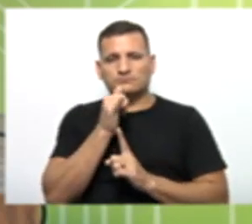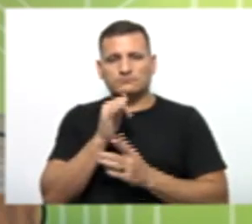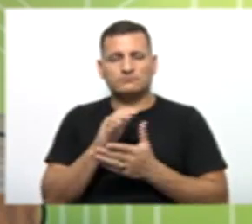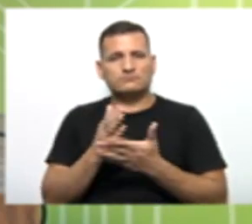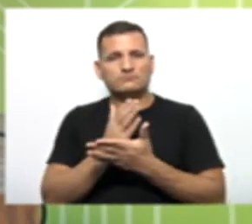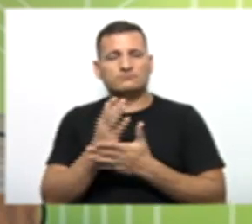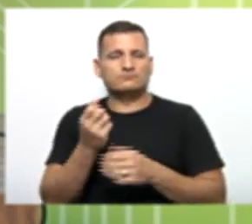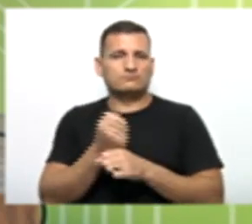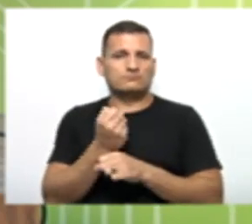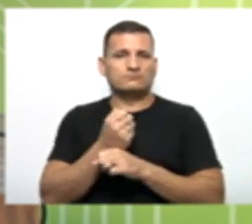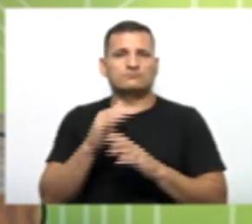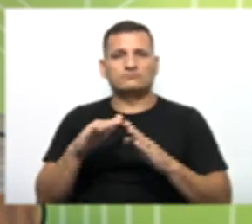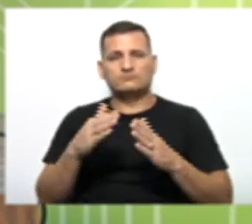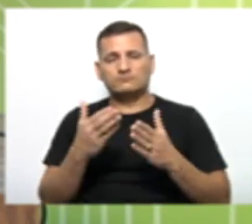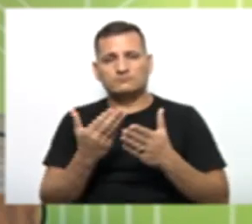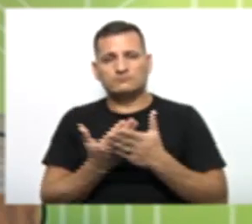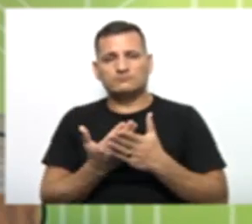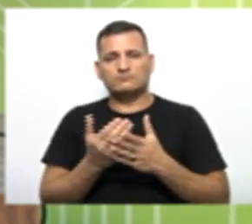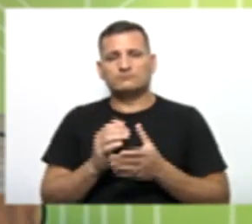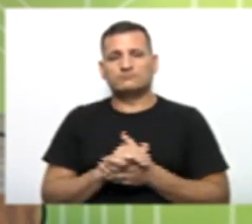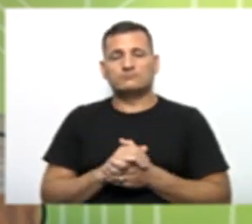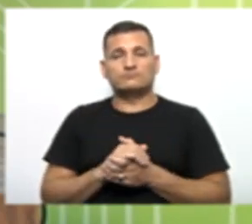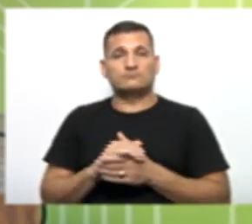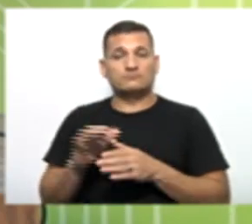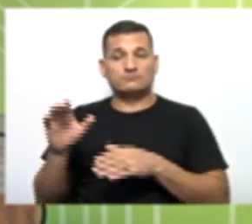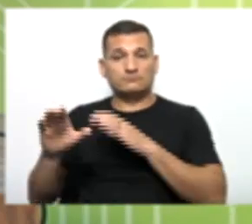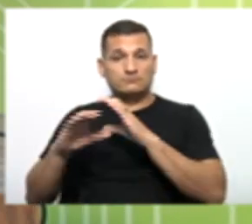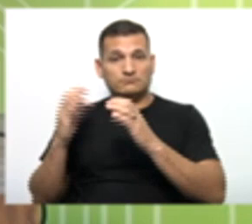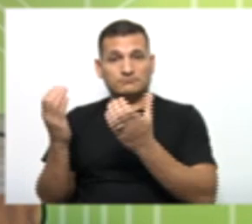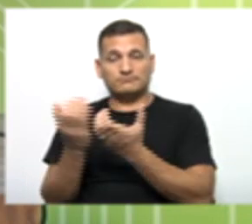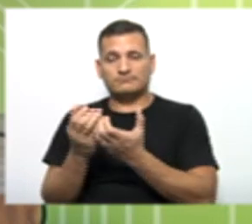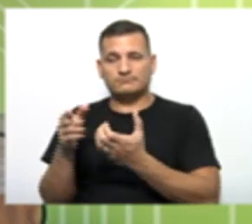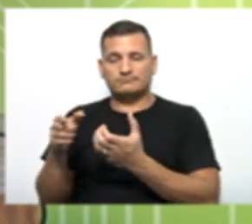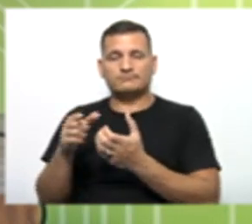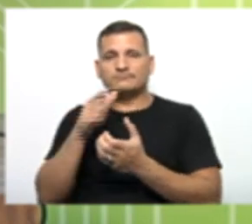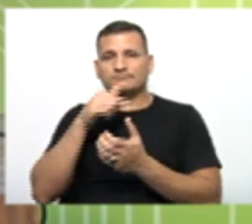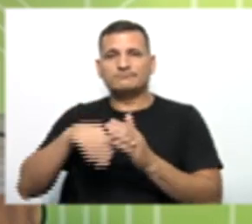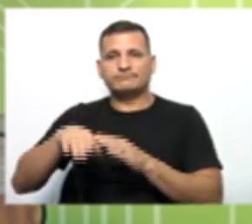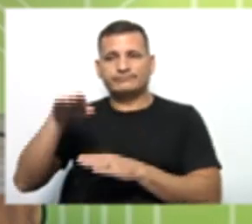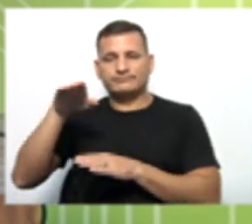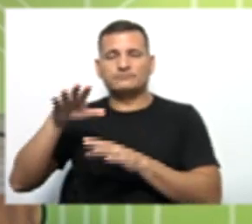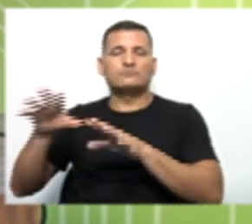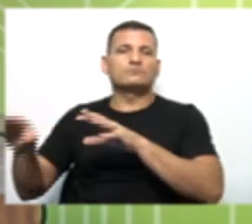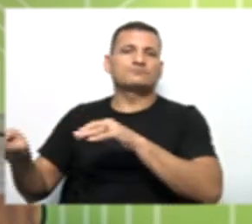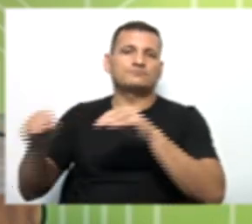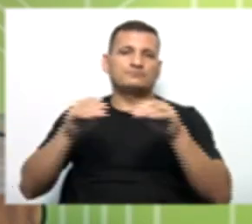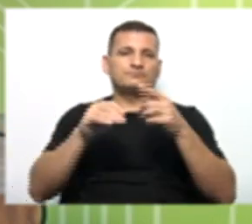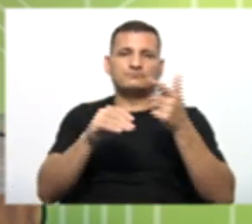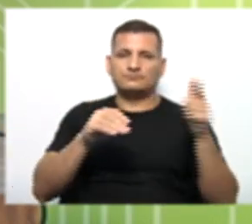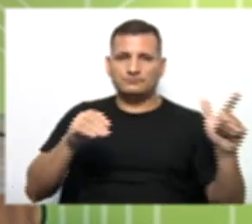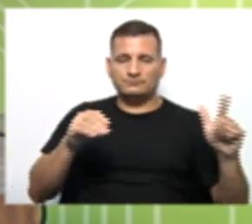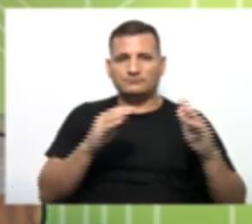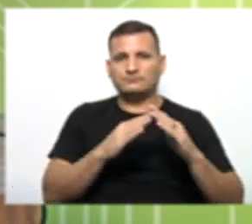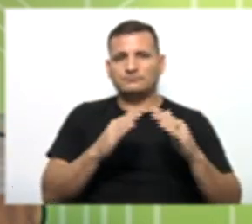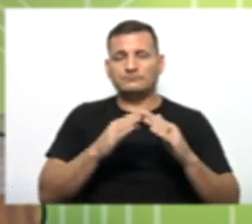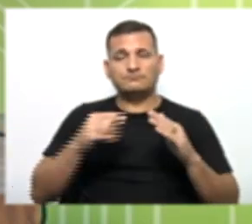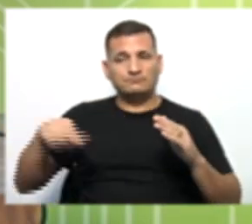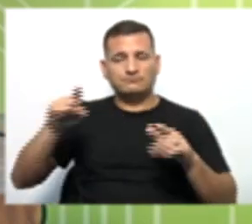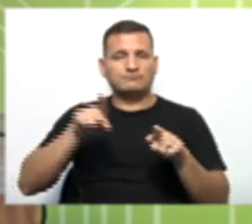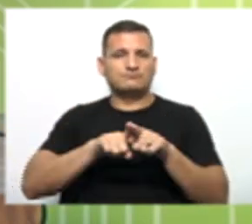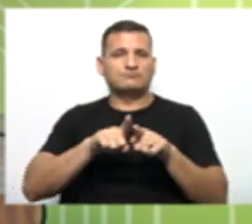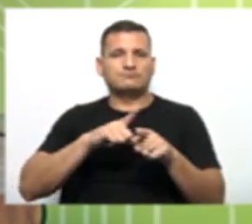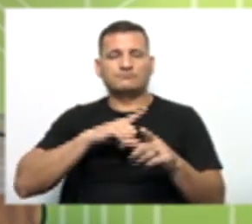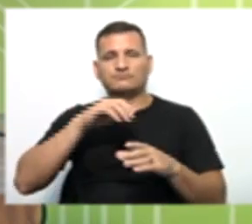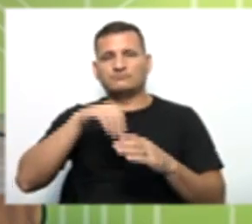construções de escolas, movimentação das populações que estavam sujeitas a alagamento para outros locais, elas também estavam dentro dessa licença